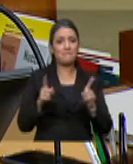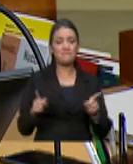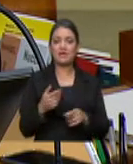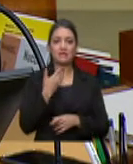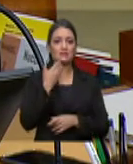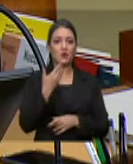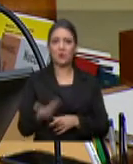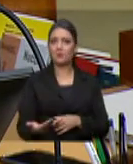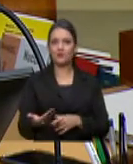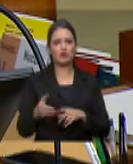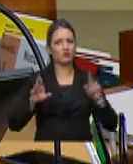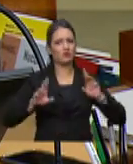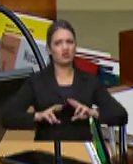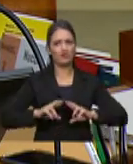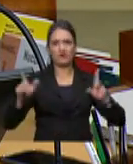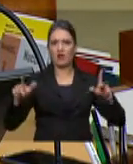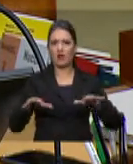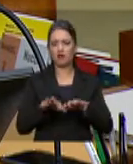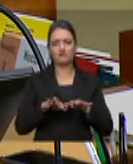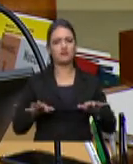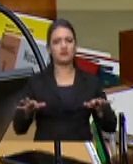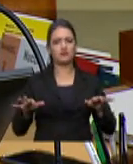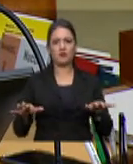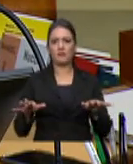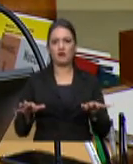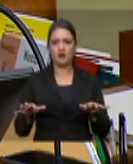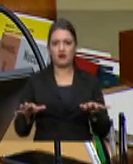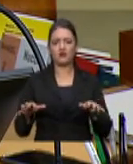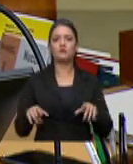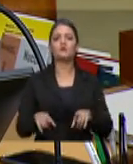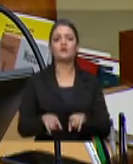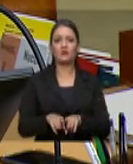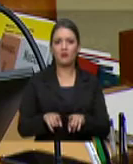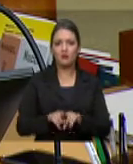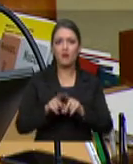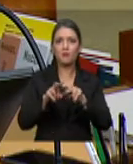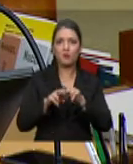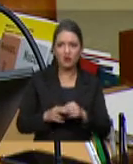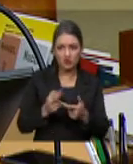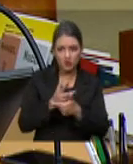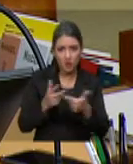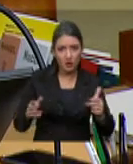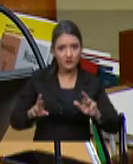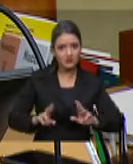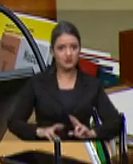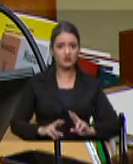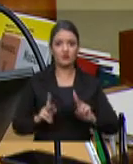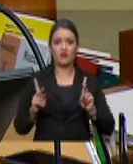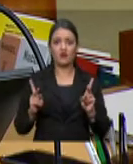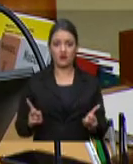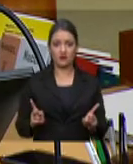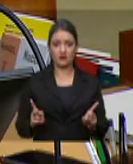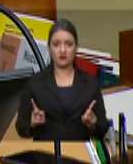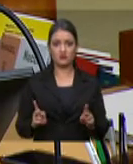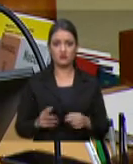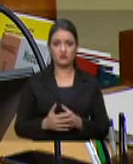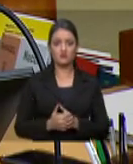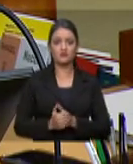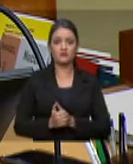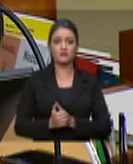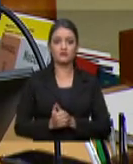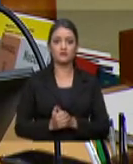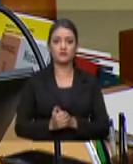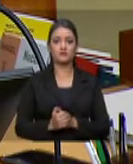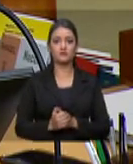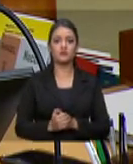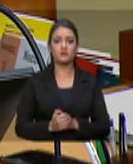totalmente independente, em relação a atos distintos, e, ao mesmo